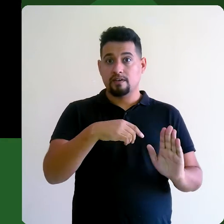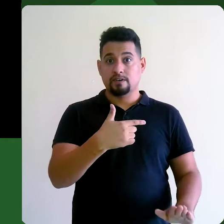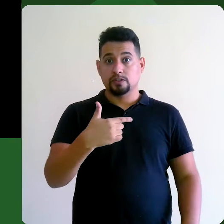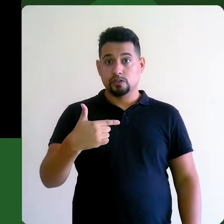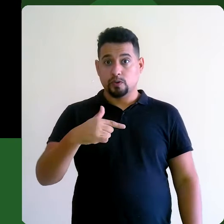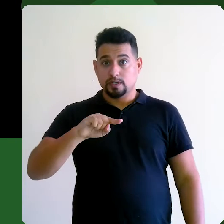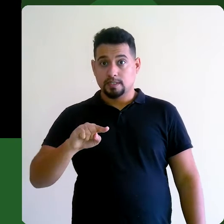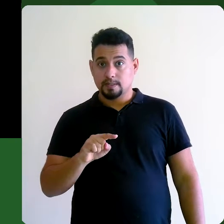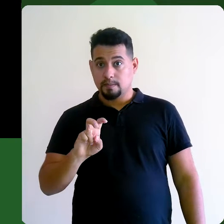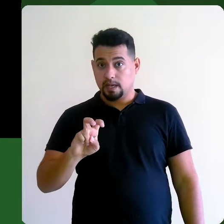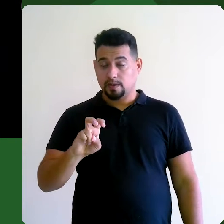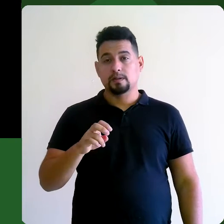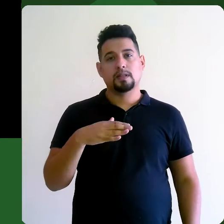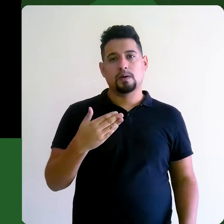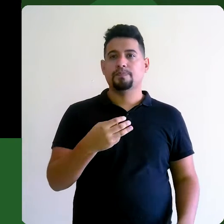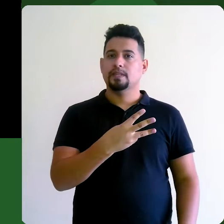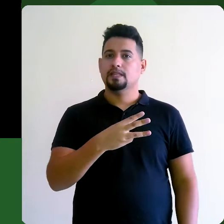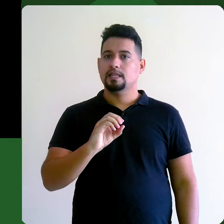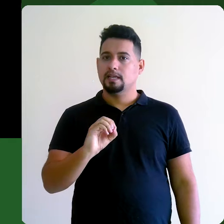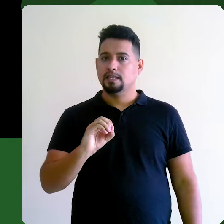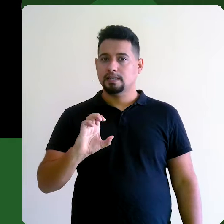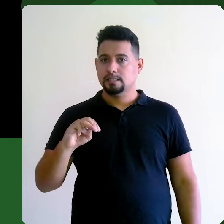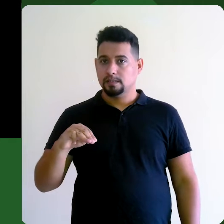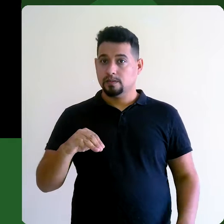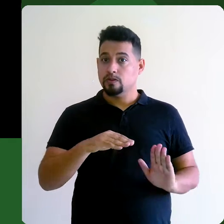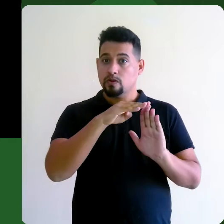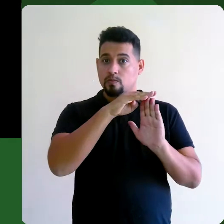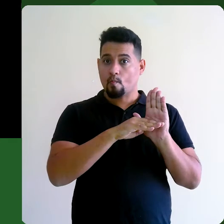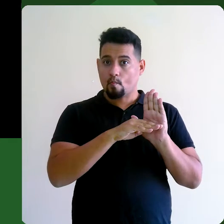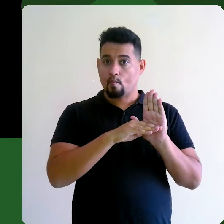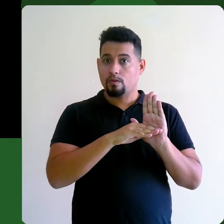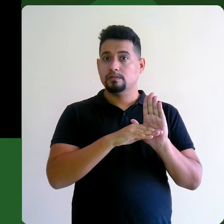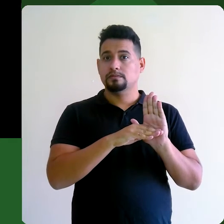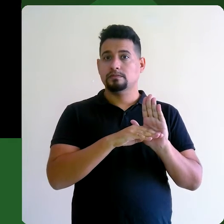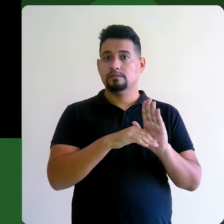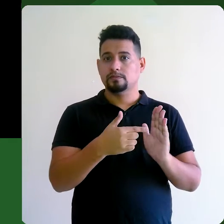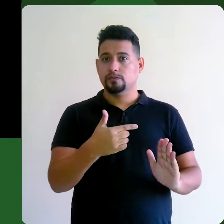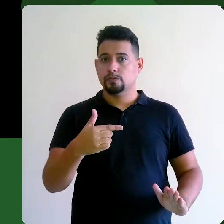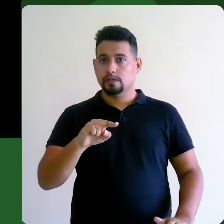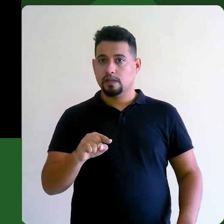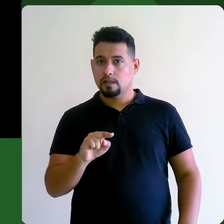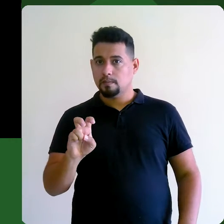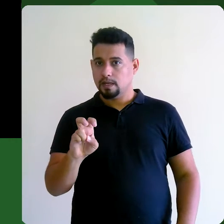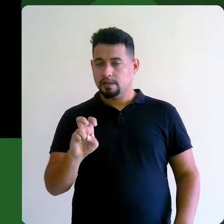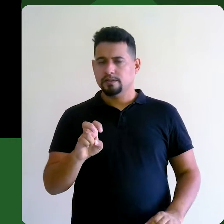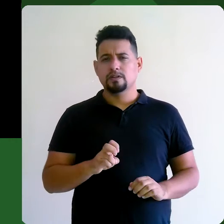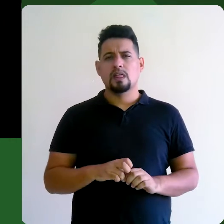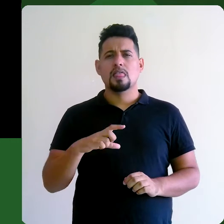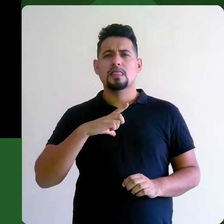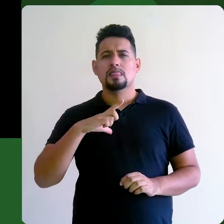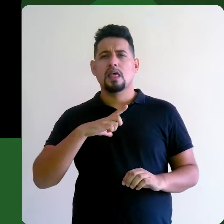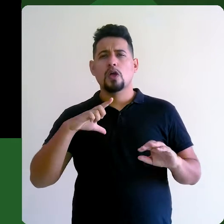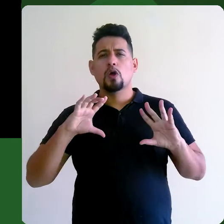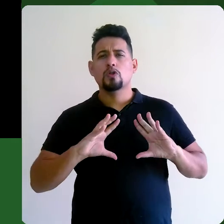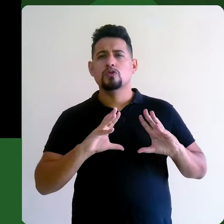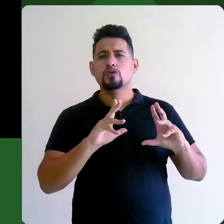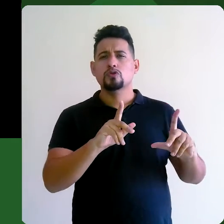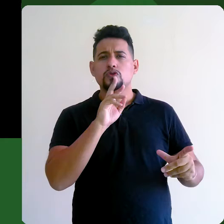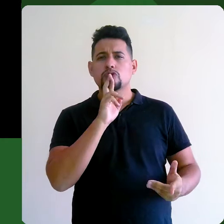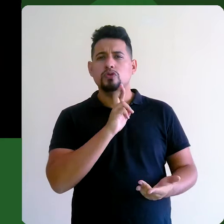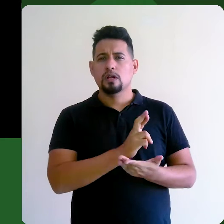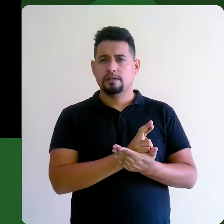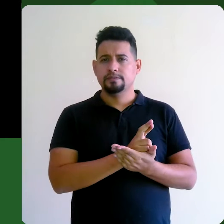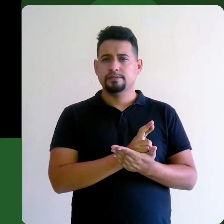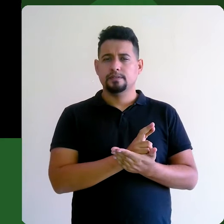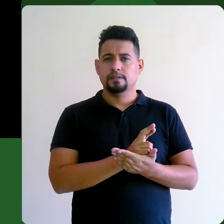22,5. Então, eu tenho 30 centímetros e eu vou reduzir 22 centímetros e meio. Eu vou ter um